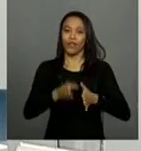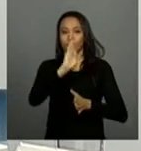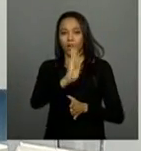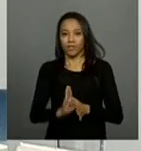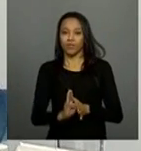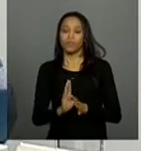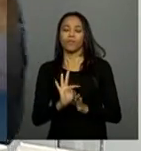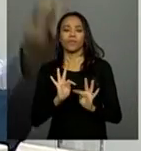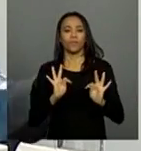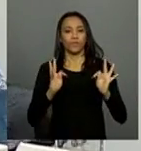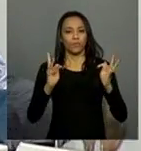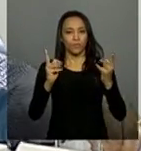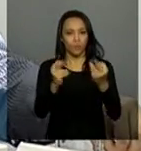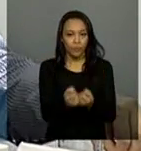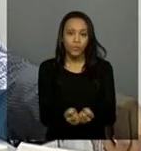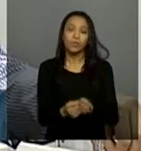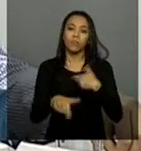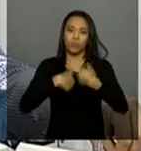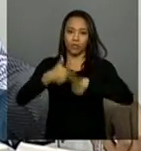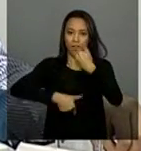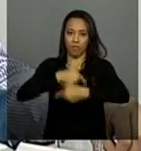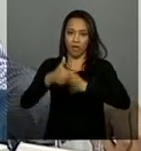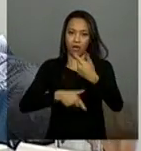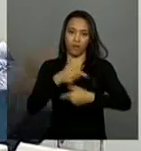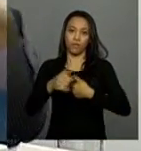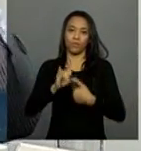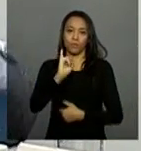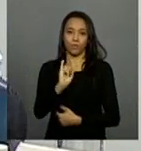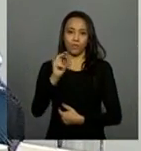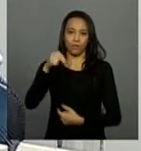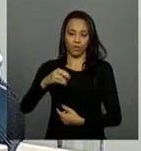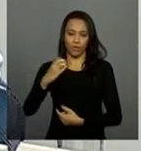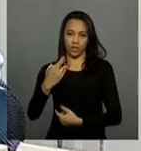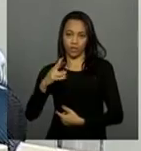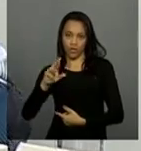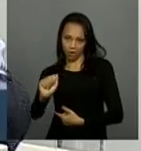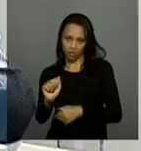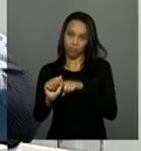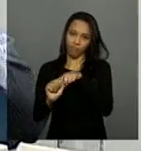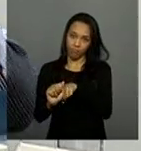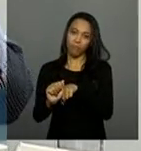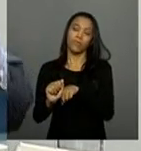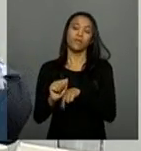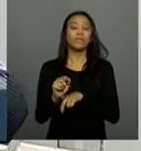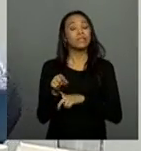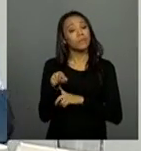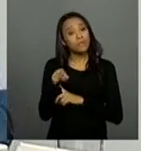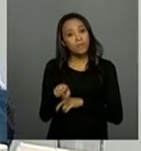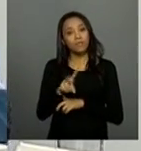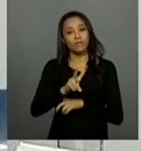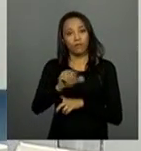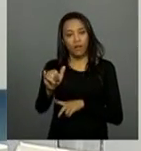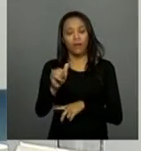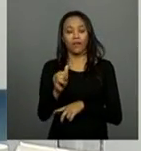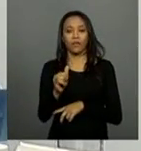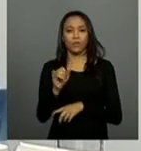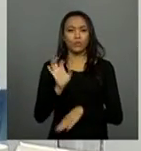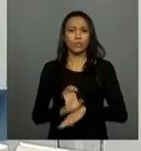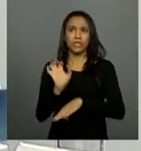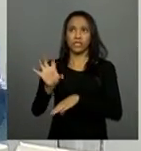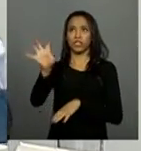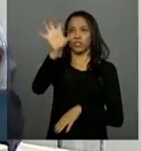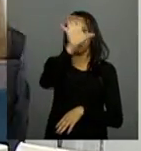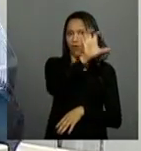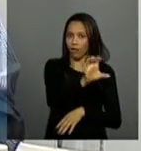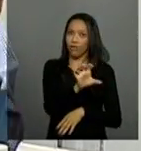migrar o SICAR com o trabalho do INCRE e do MDA, que compatibilizaram a plataforma. Então, isso vai dos estados... Está subindo, o Ponte